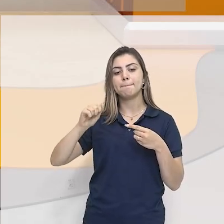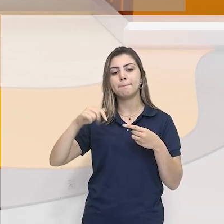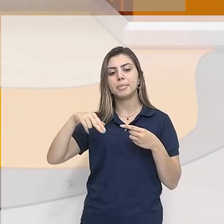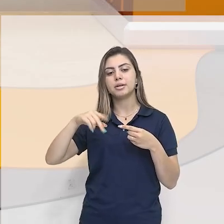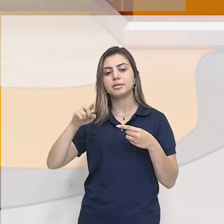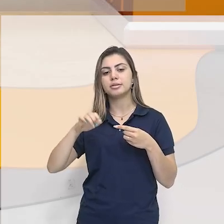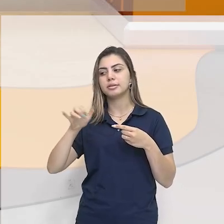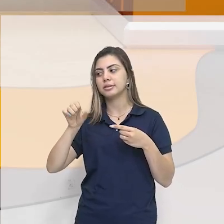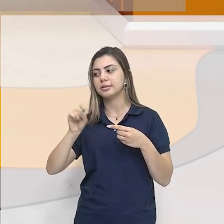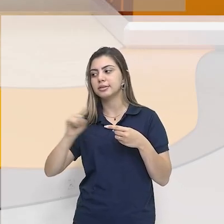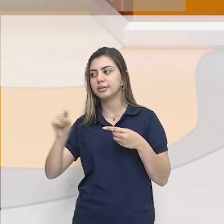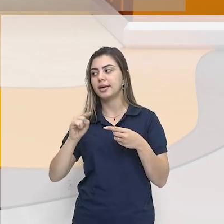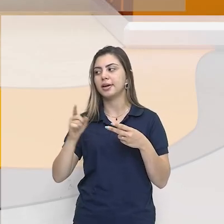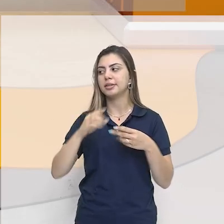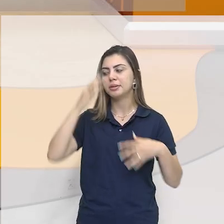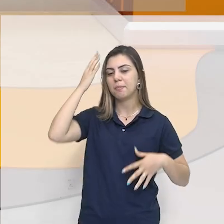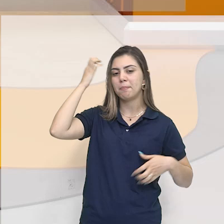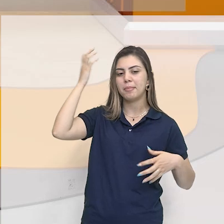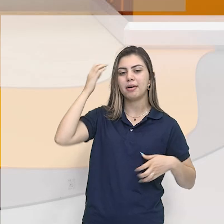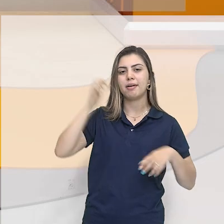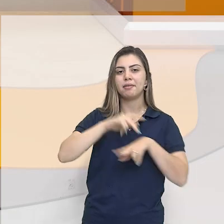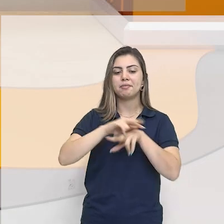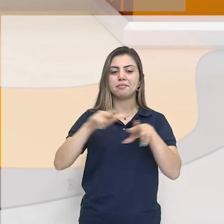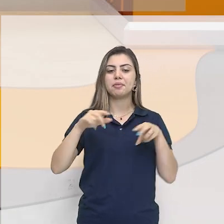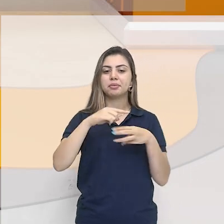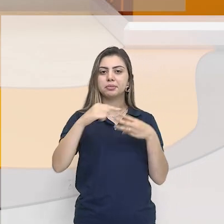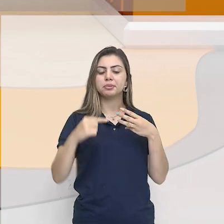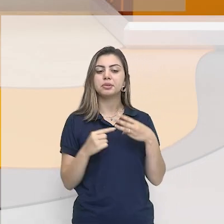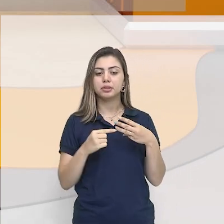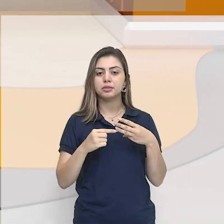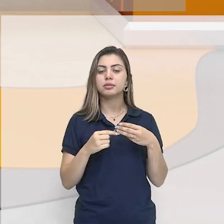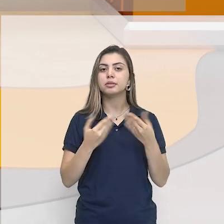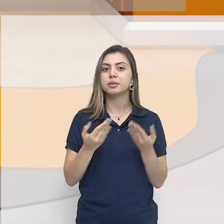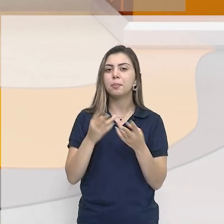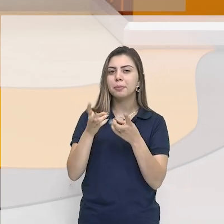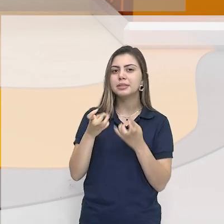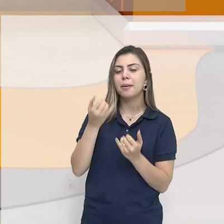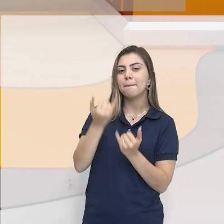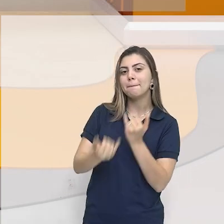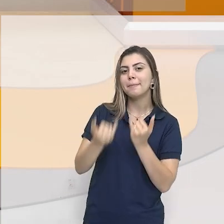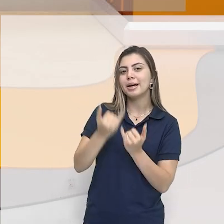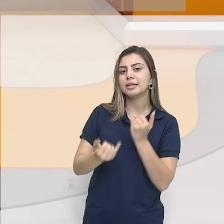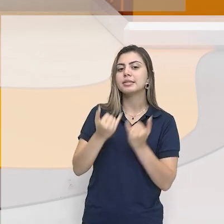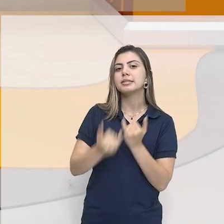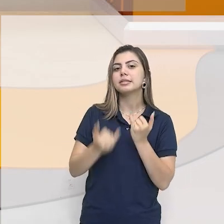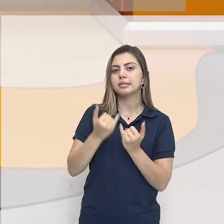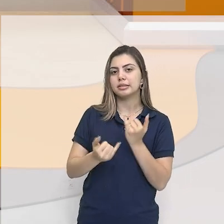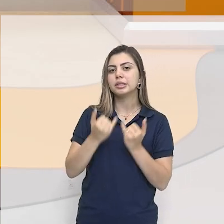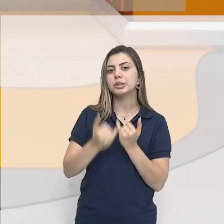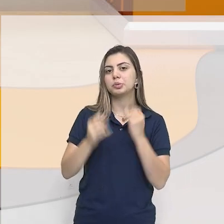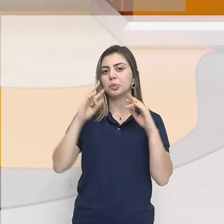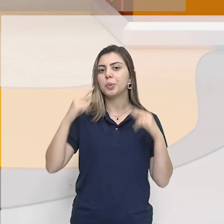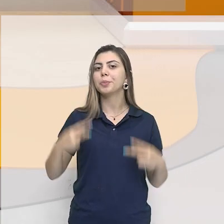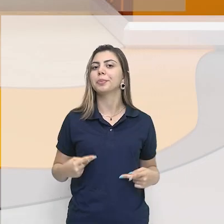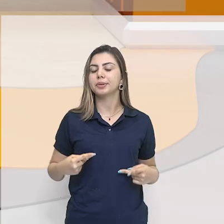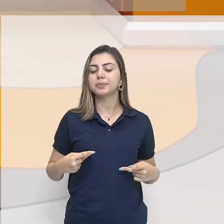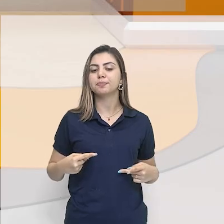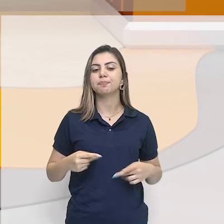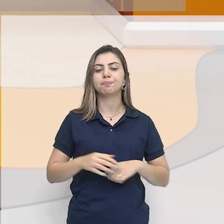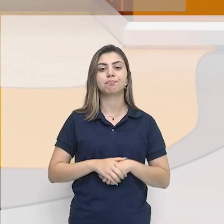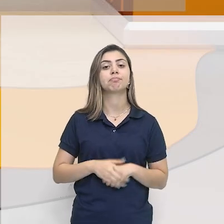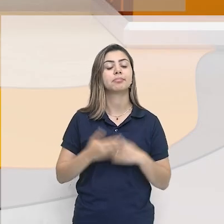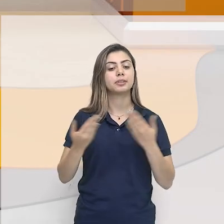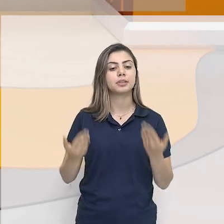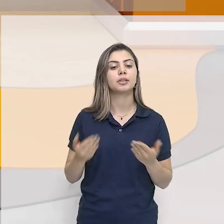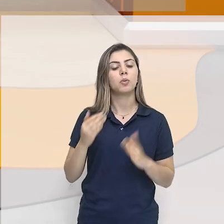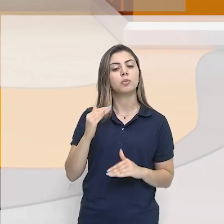e orangotangos. Olha o que eu estou dizendo para vocês, parentes próximos, tá? Ok? Então,